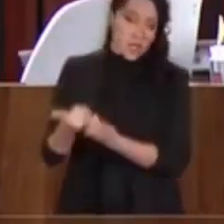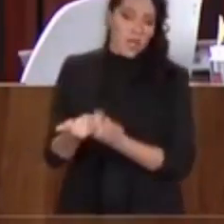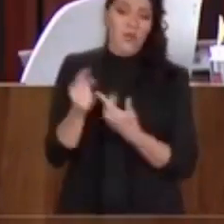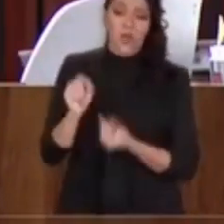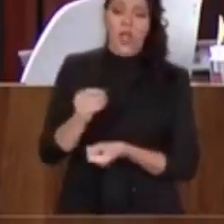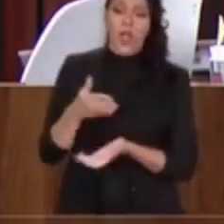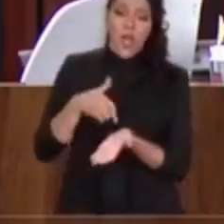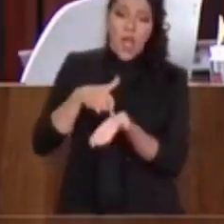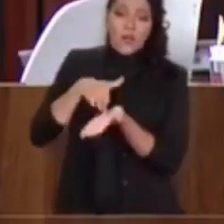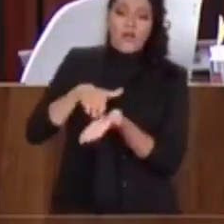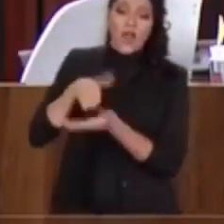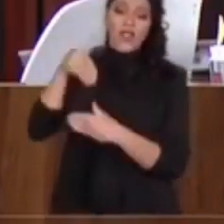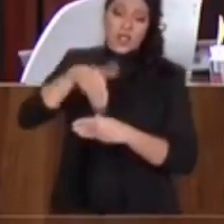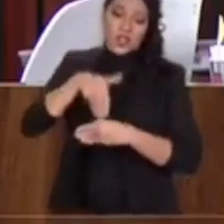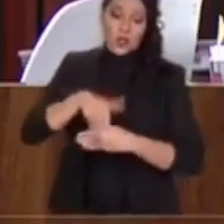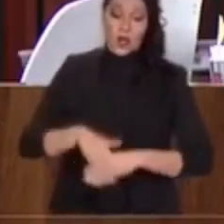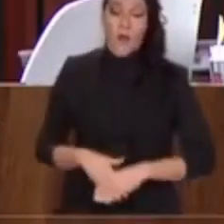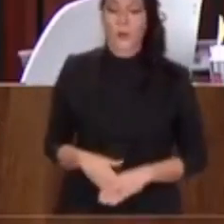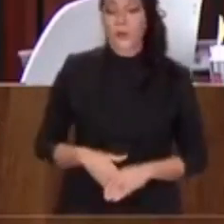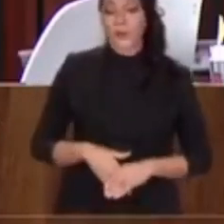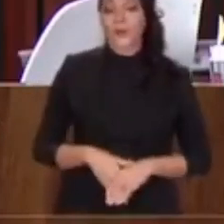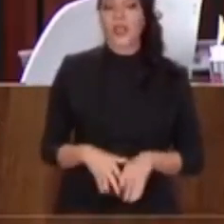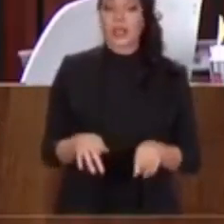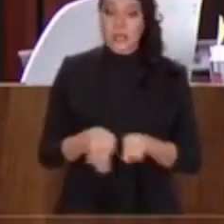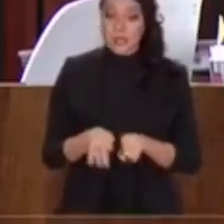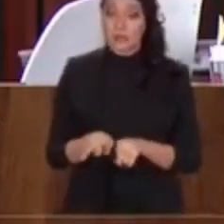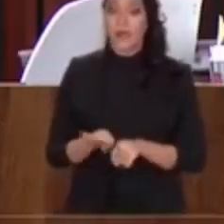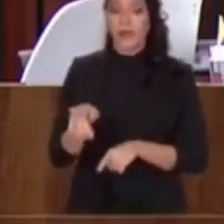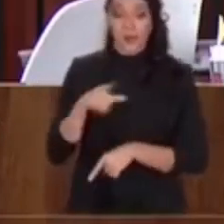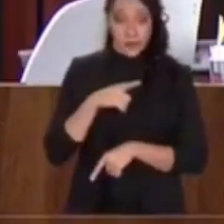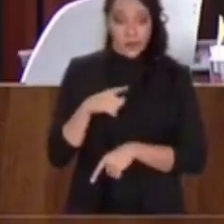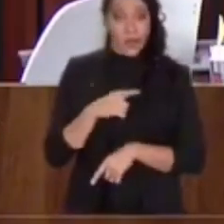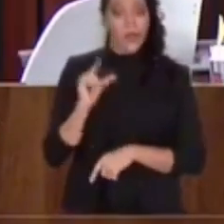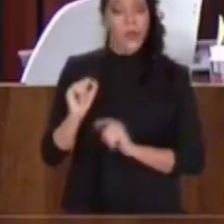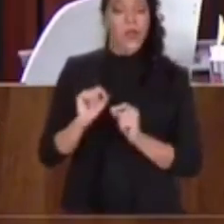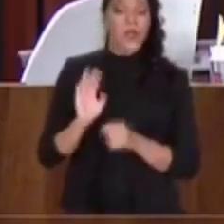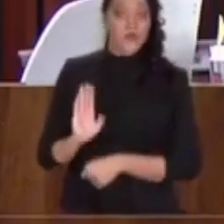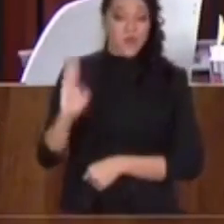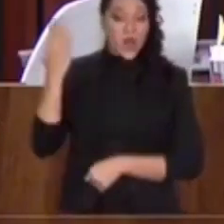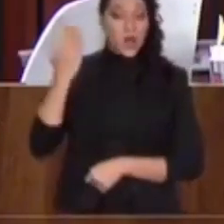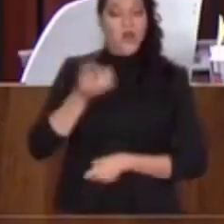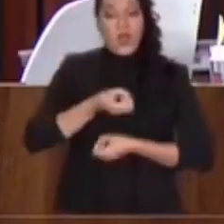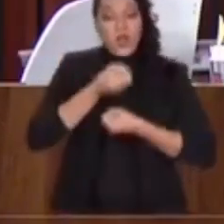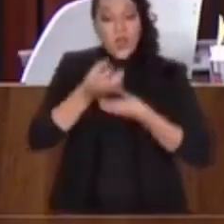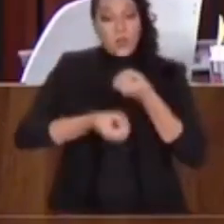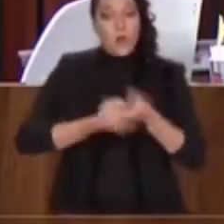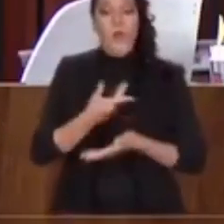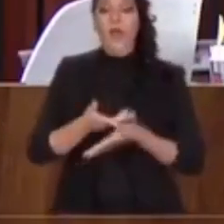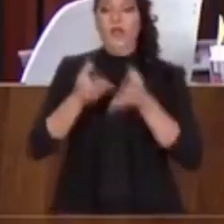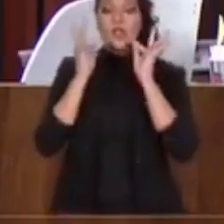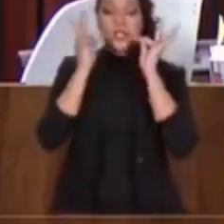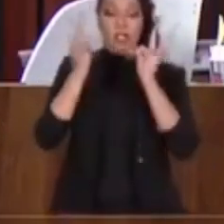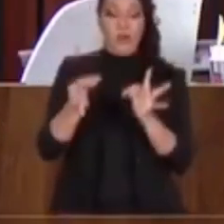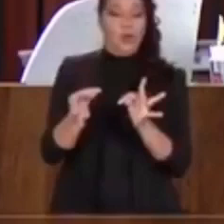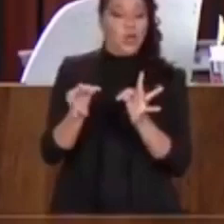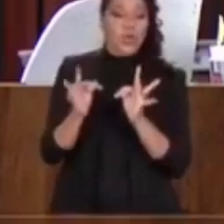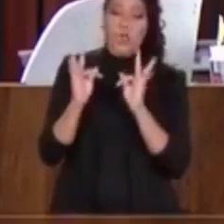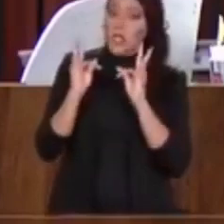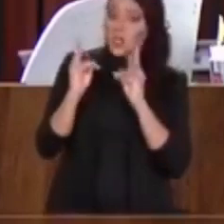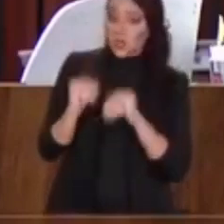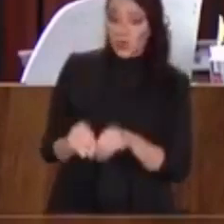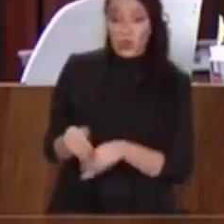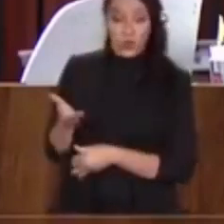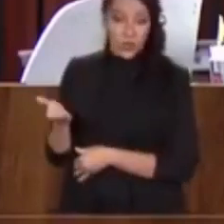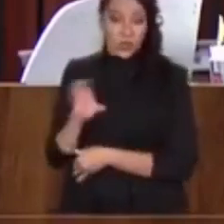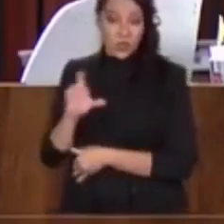a fraude eleitoral ainda é corrobora existência de fraude o depoimento das testemunhas de tudo isso obviamente